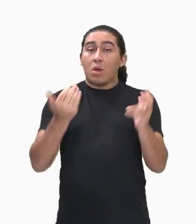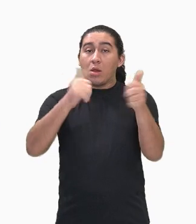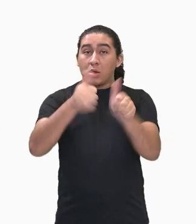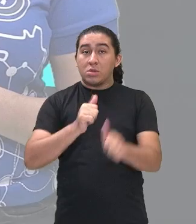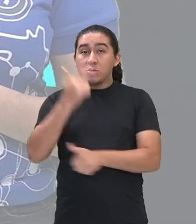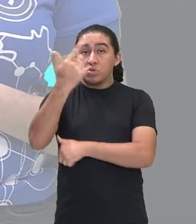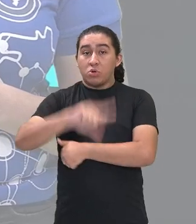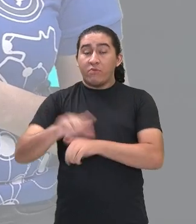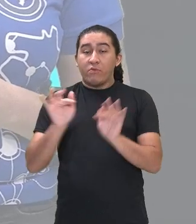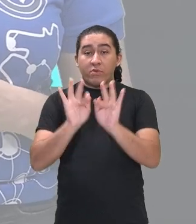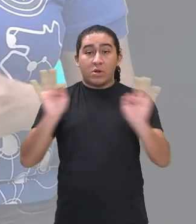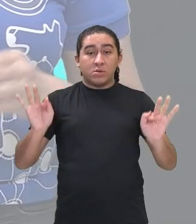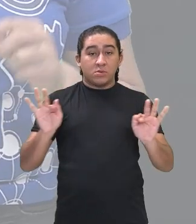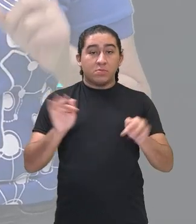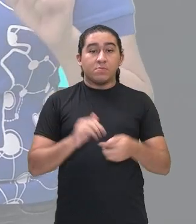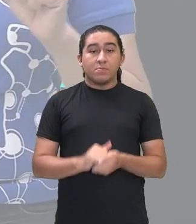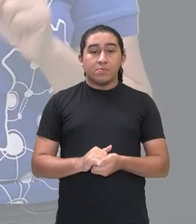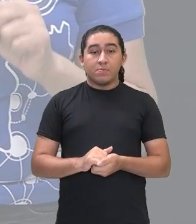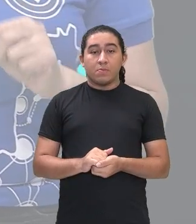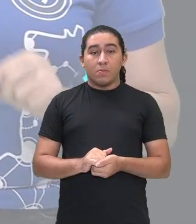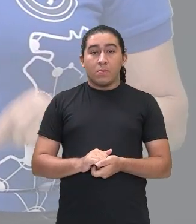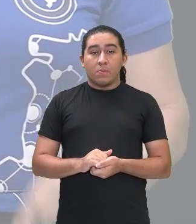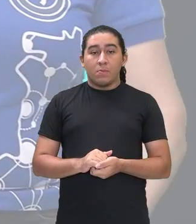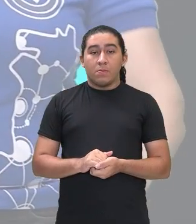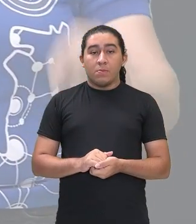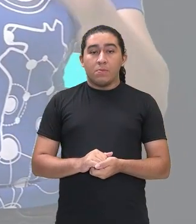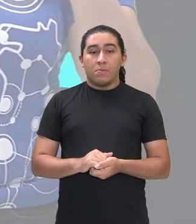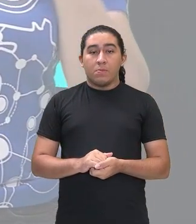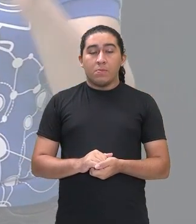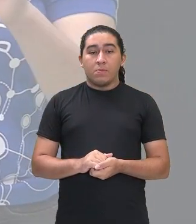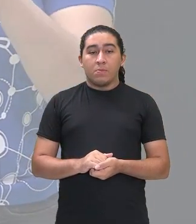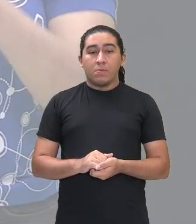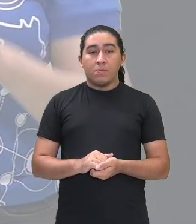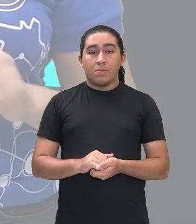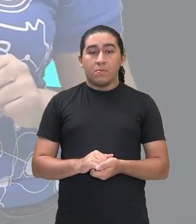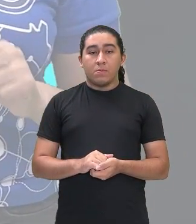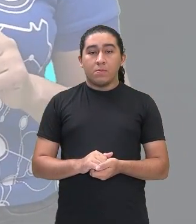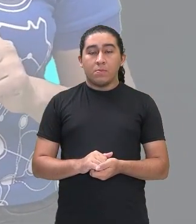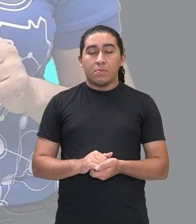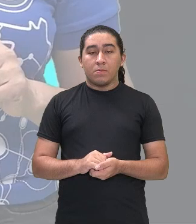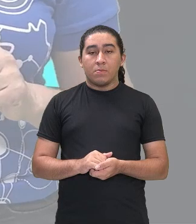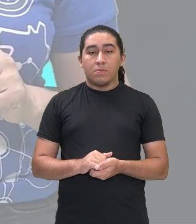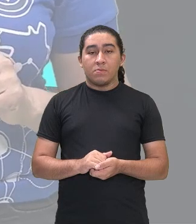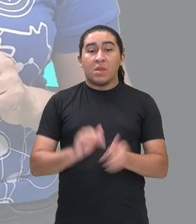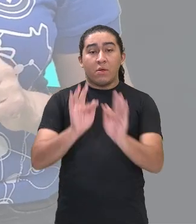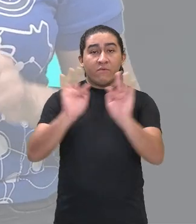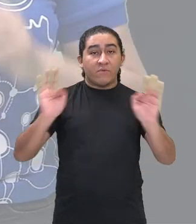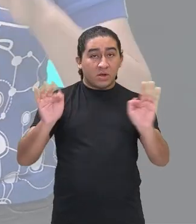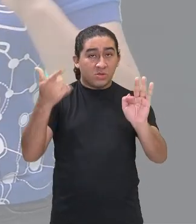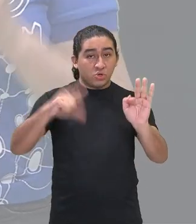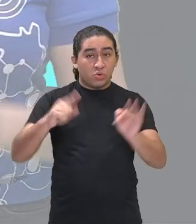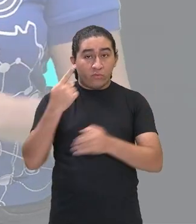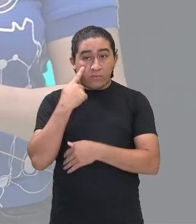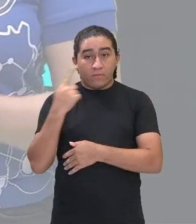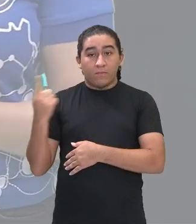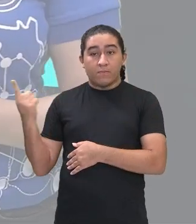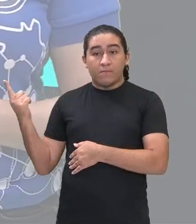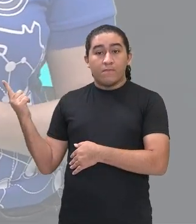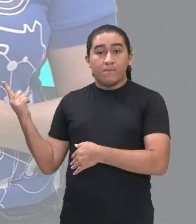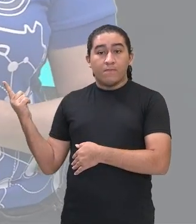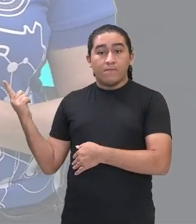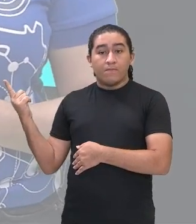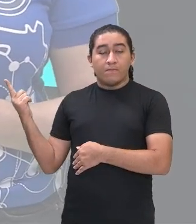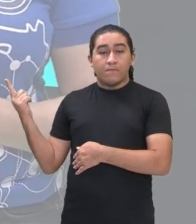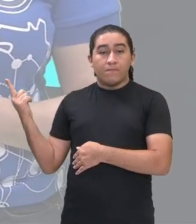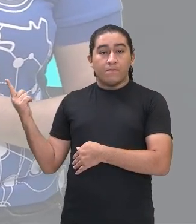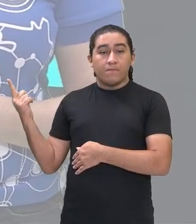novamente esta frase. Olha só. Vencerás, coloquei vírgula, não